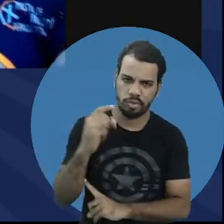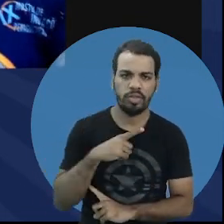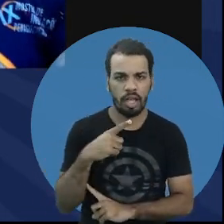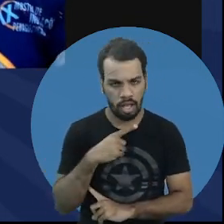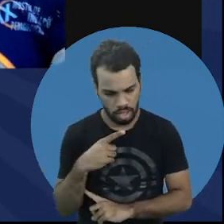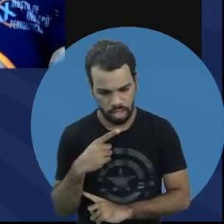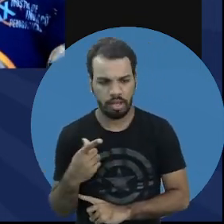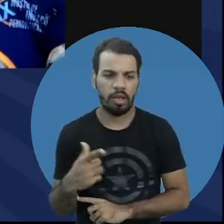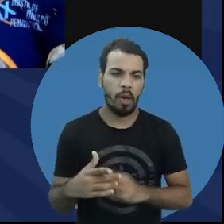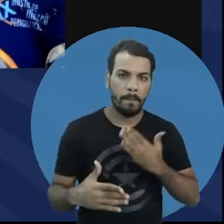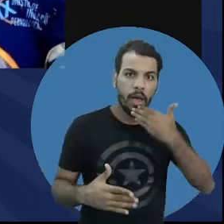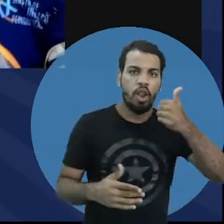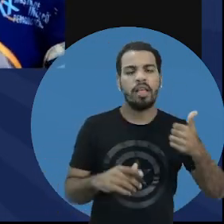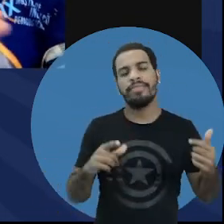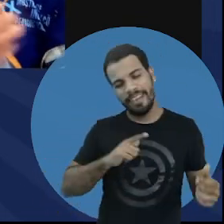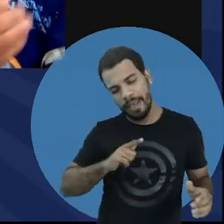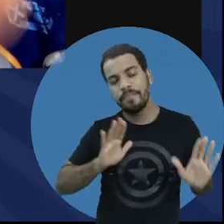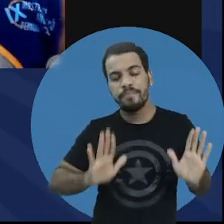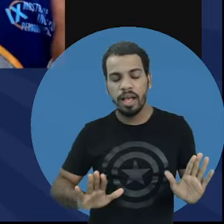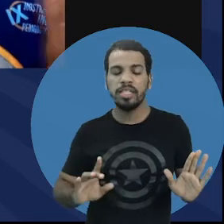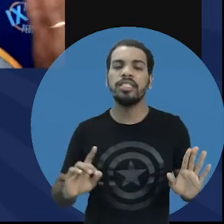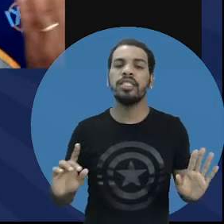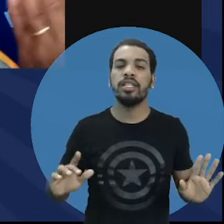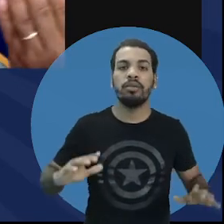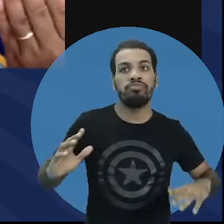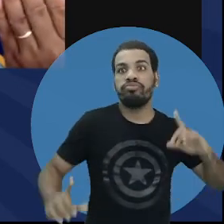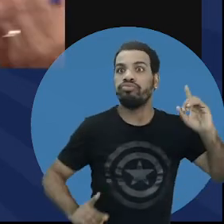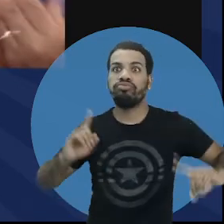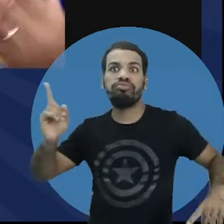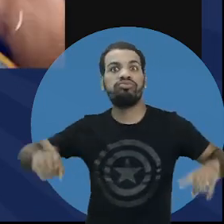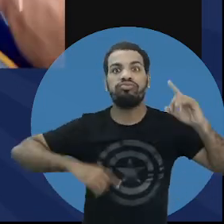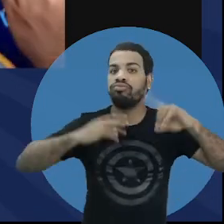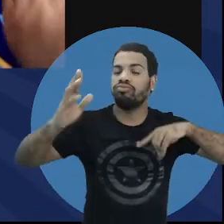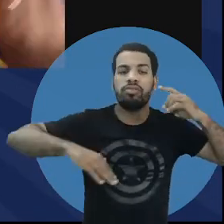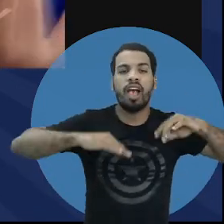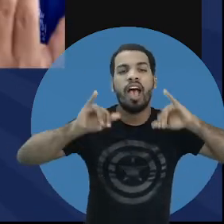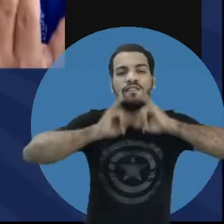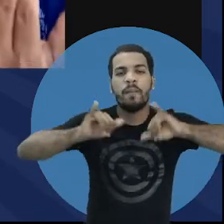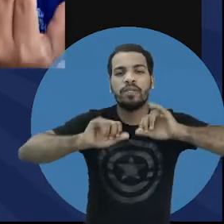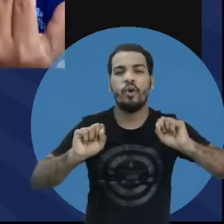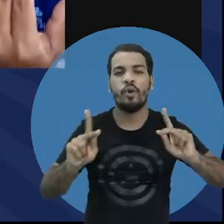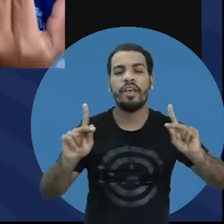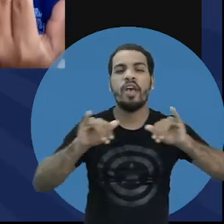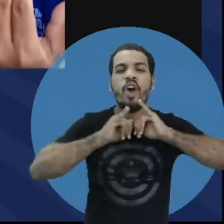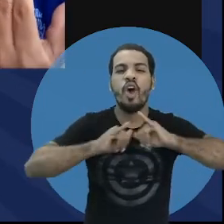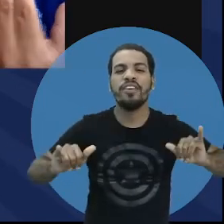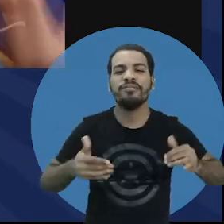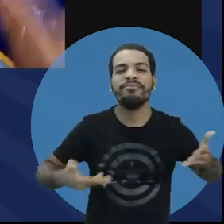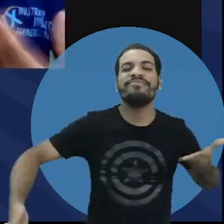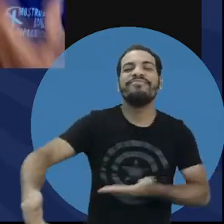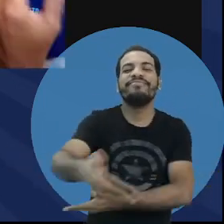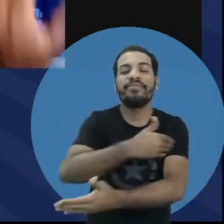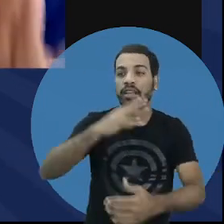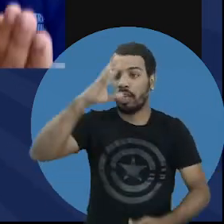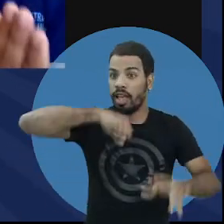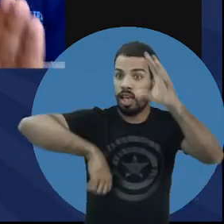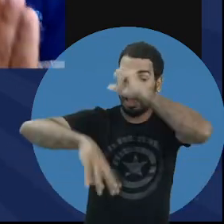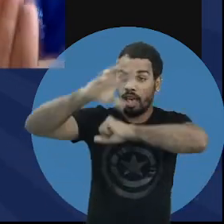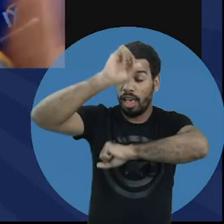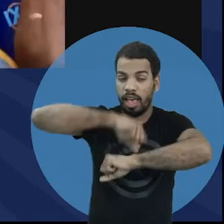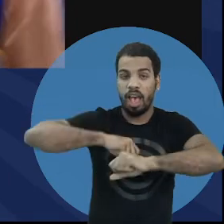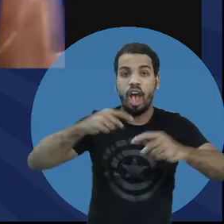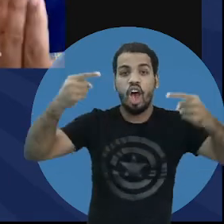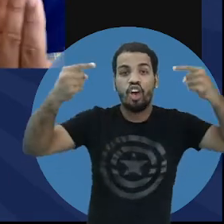alguém vai ser o melhor, tudo bem, mas depois todas aquelas informações elas são compartilhadas, então isso vira